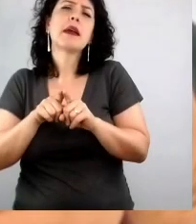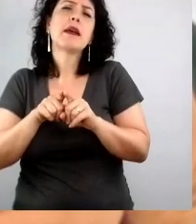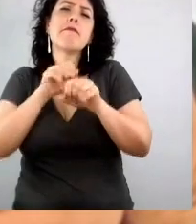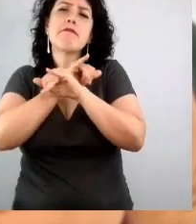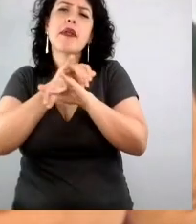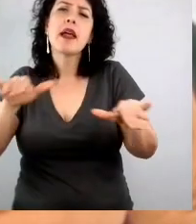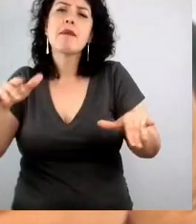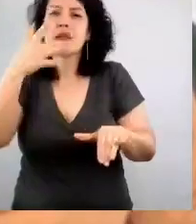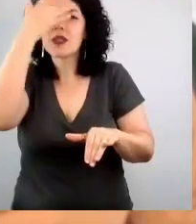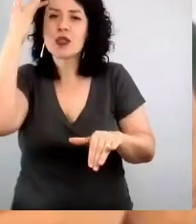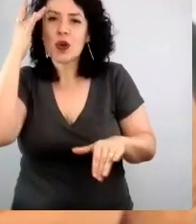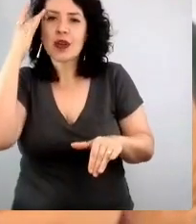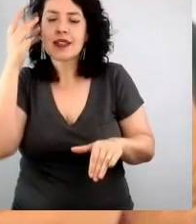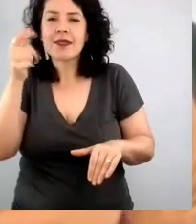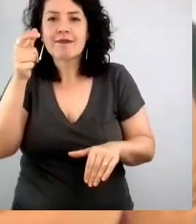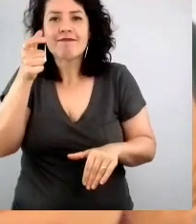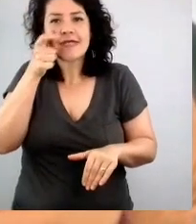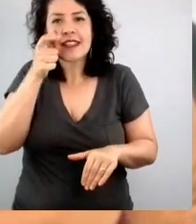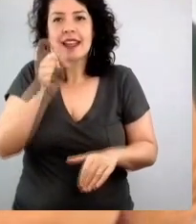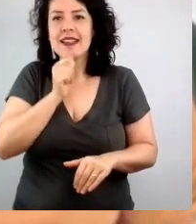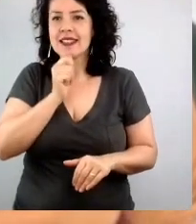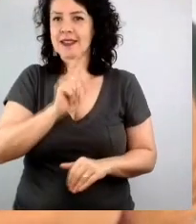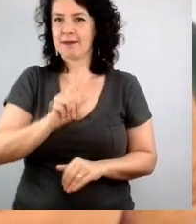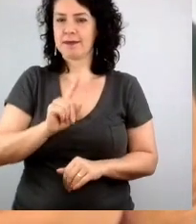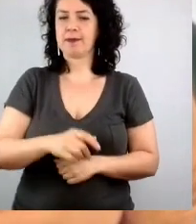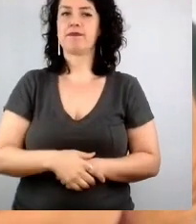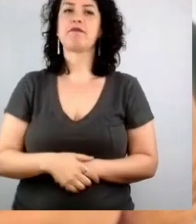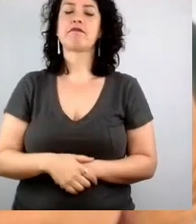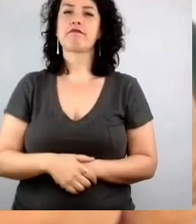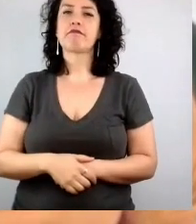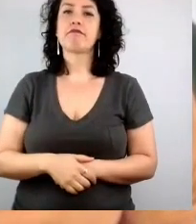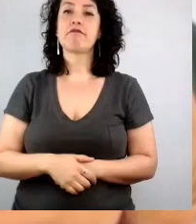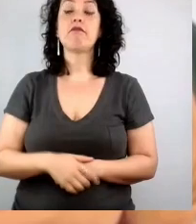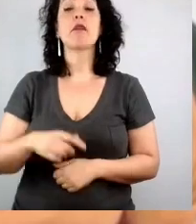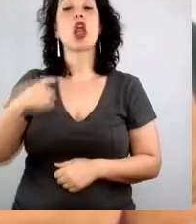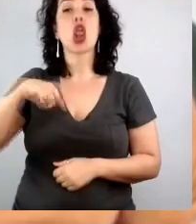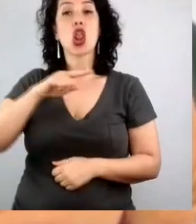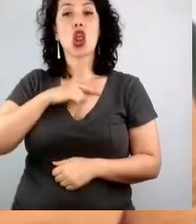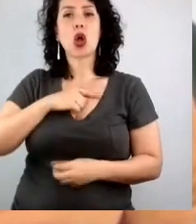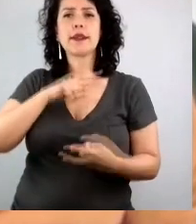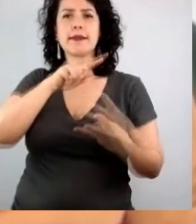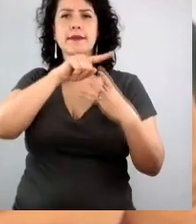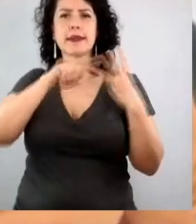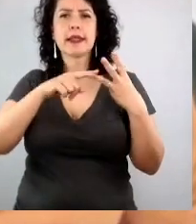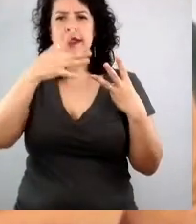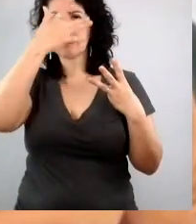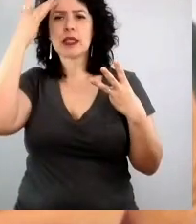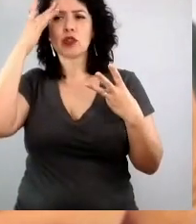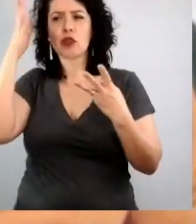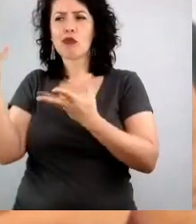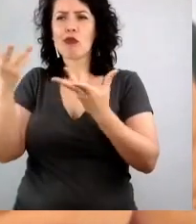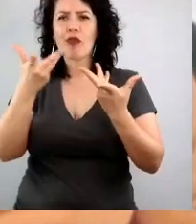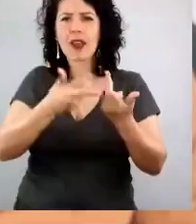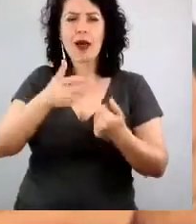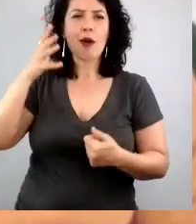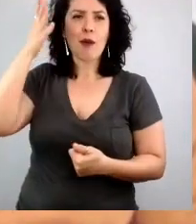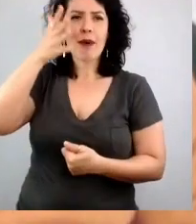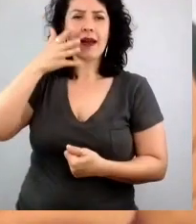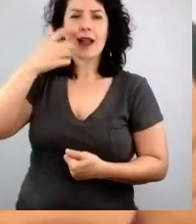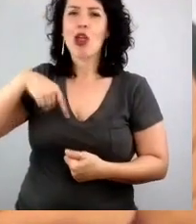Esse painel incrível, a gente convidou 3 maravilhosas que a gente ama e se é muito inspirado também.